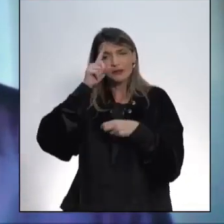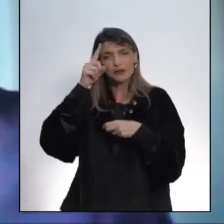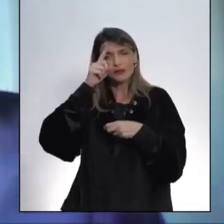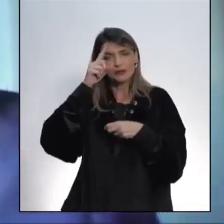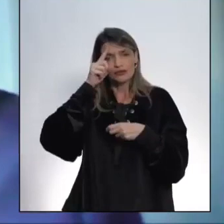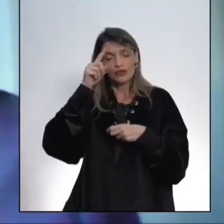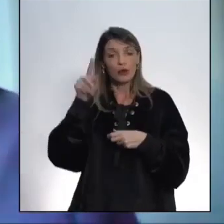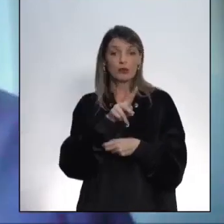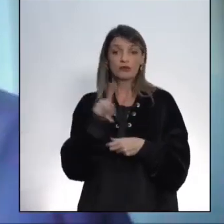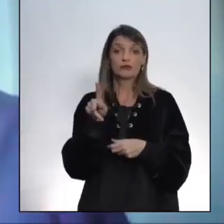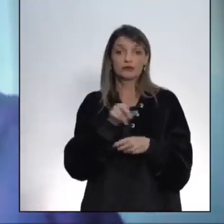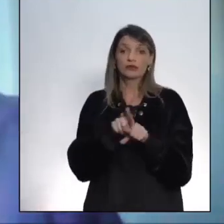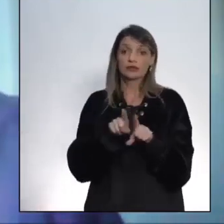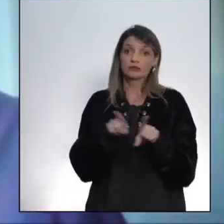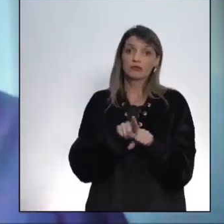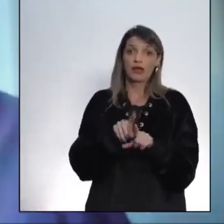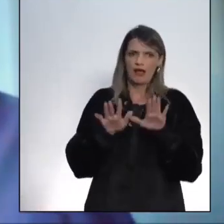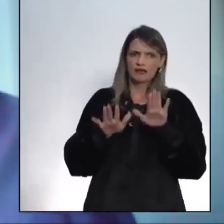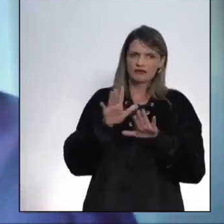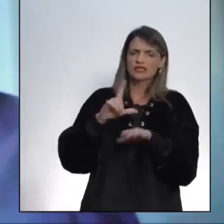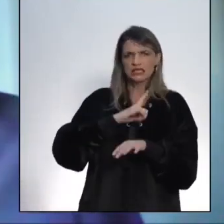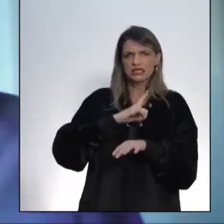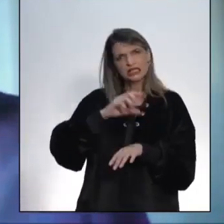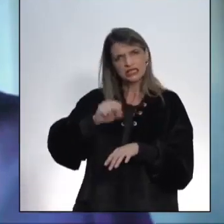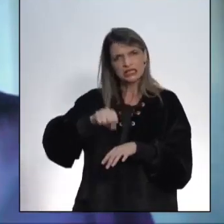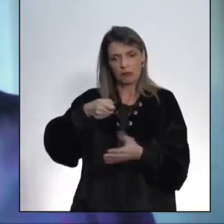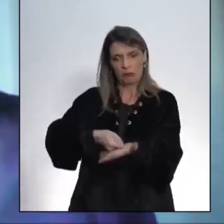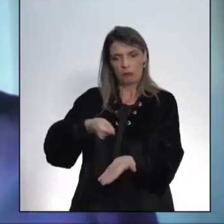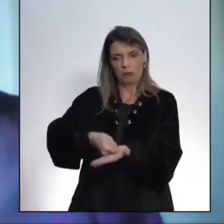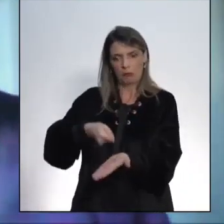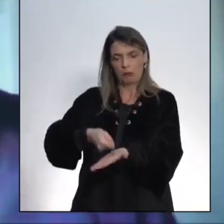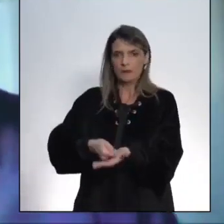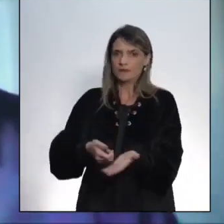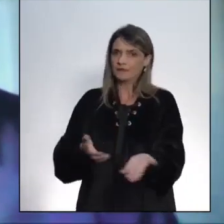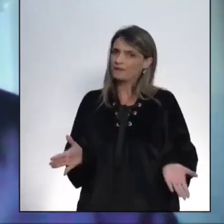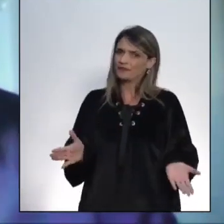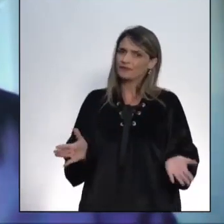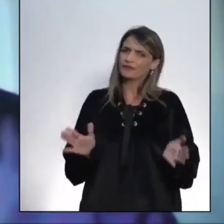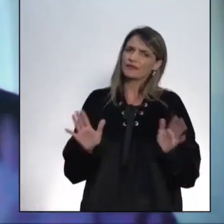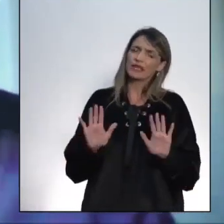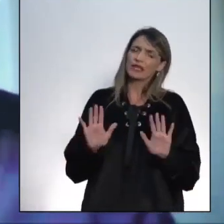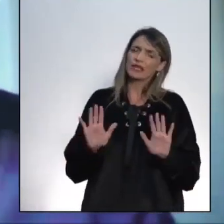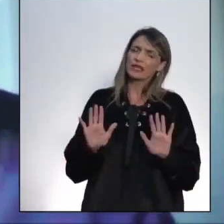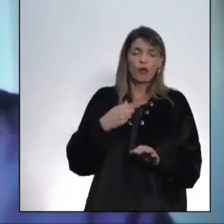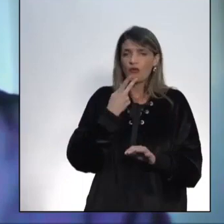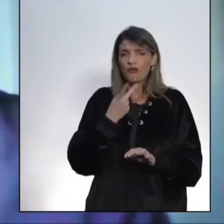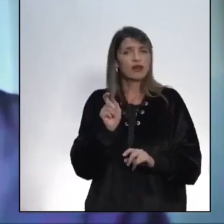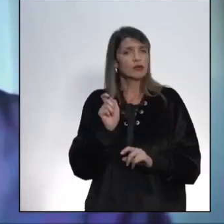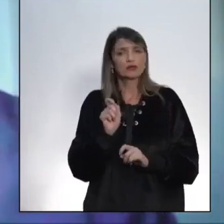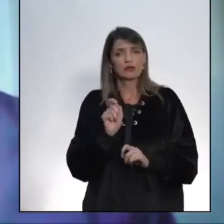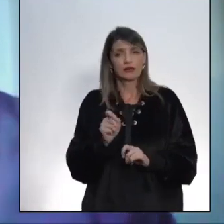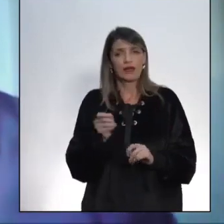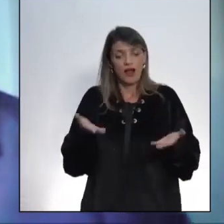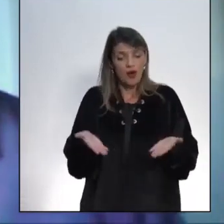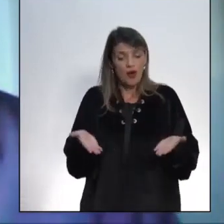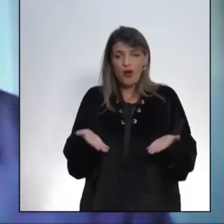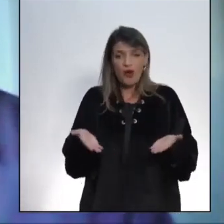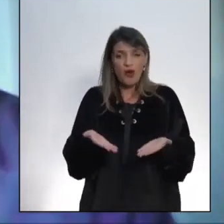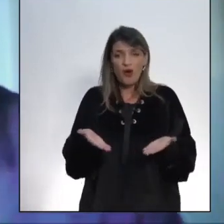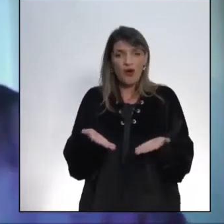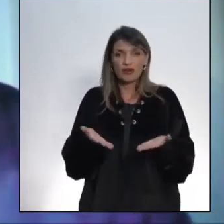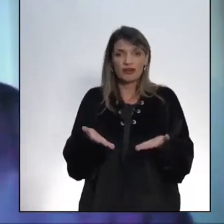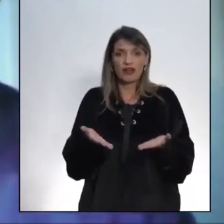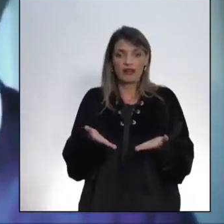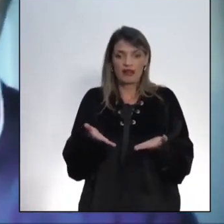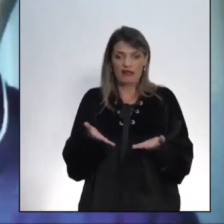que o professor também pode ter em algum momento, quando ele é cobrado. E aí eu teria a dizer que, nesse momento, João, o terrorismo